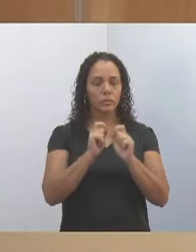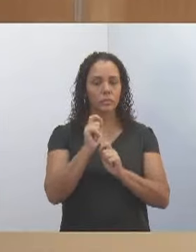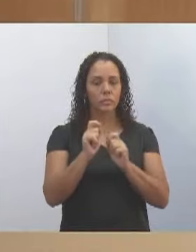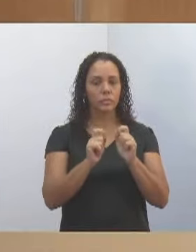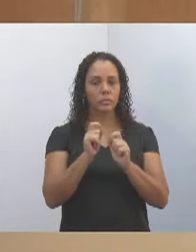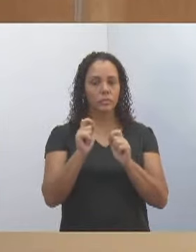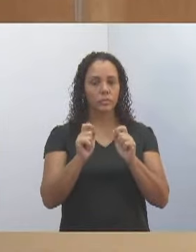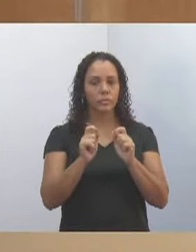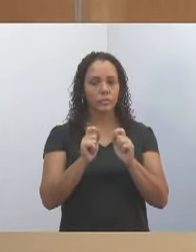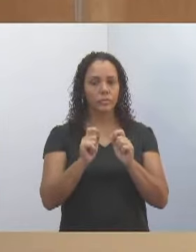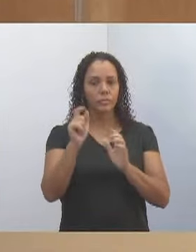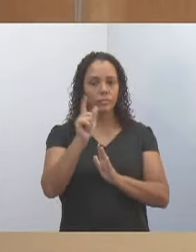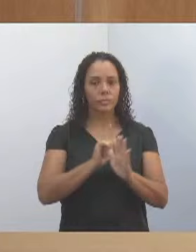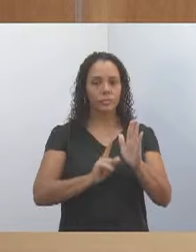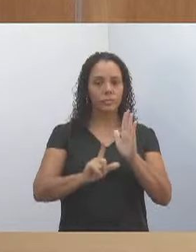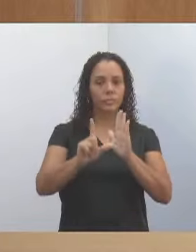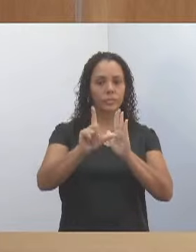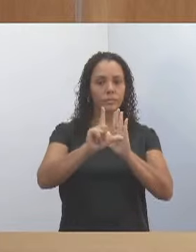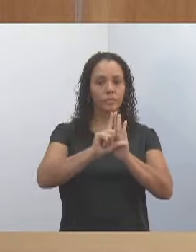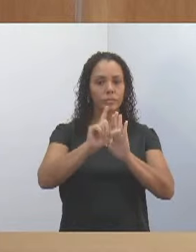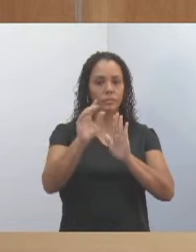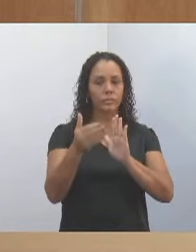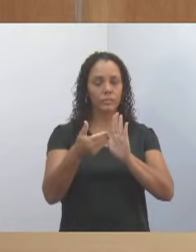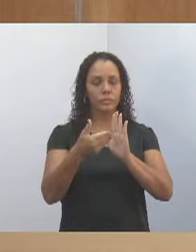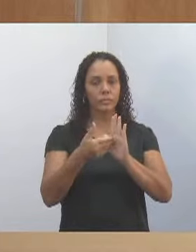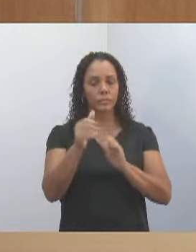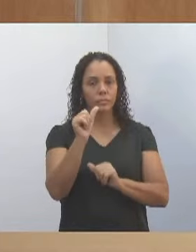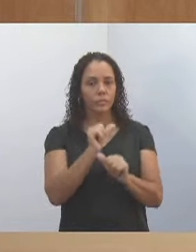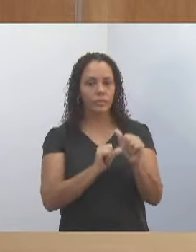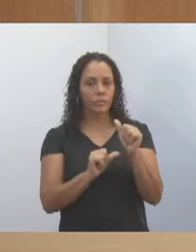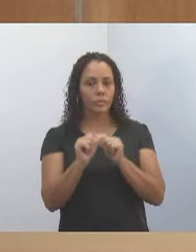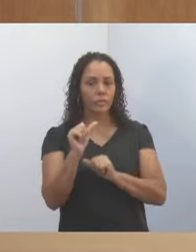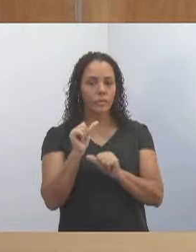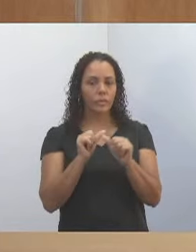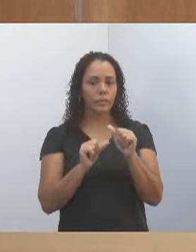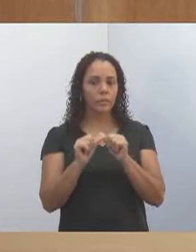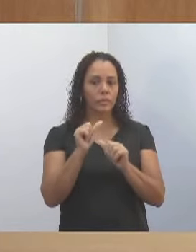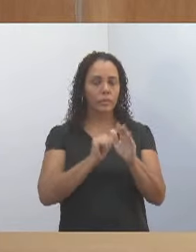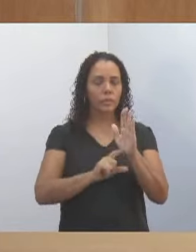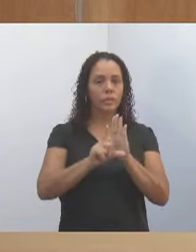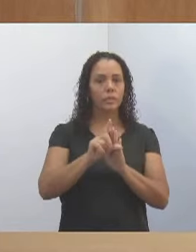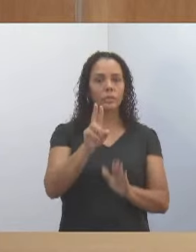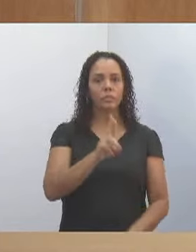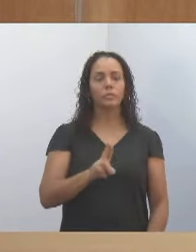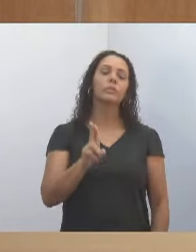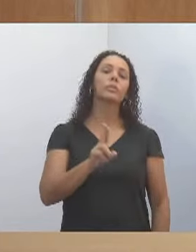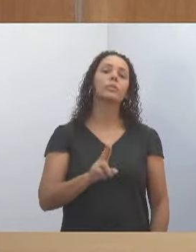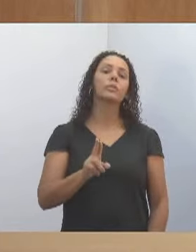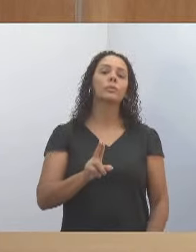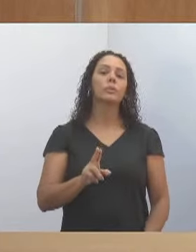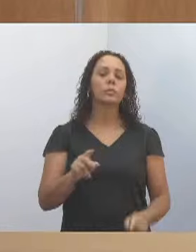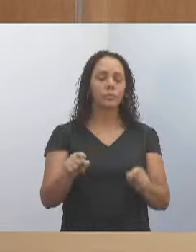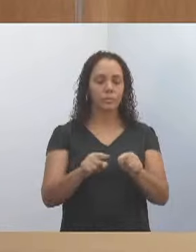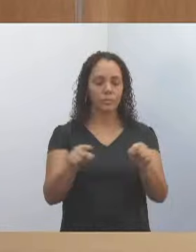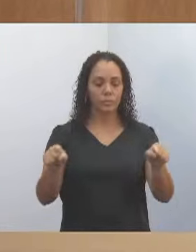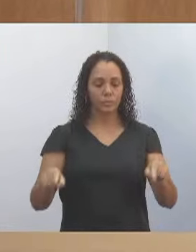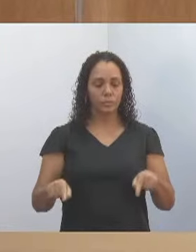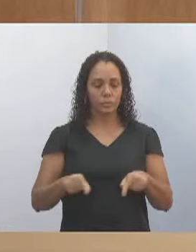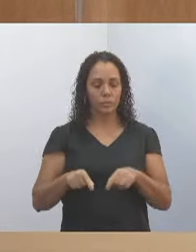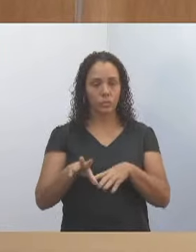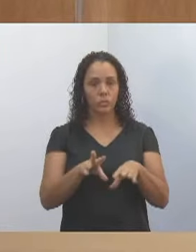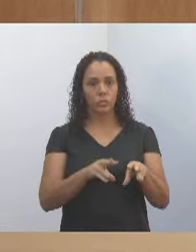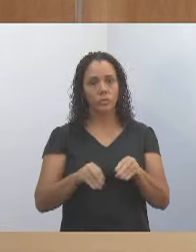essa lei é uma alteração da lei de uso, ocupação e urbanização,